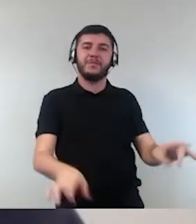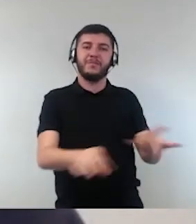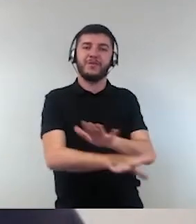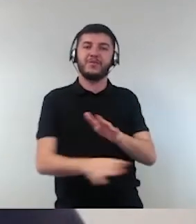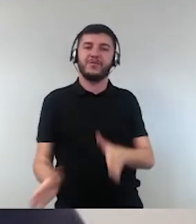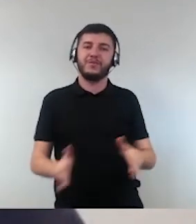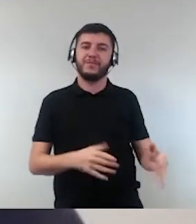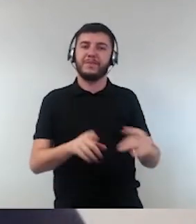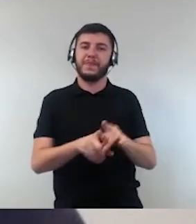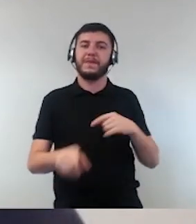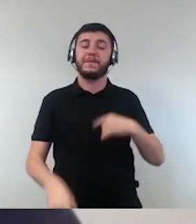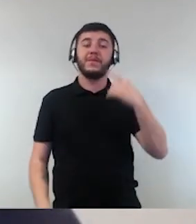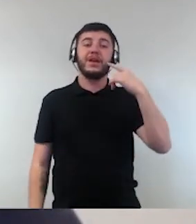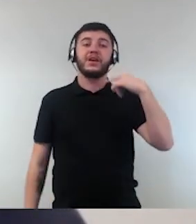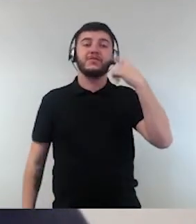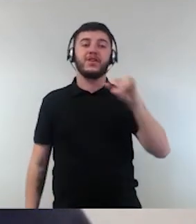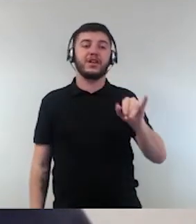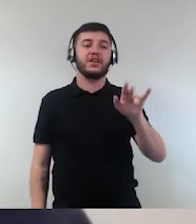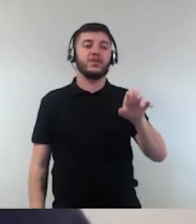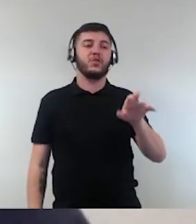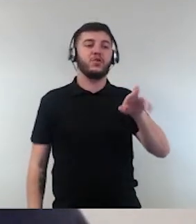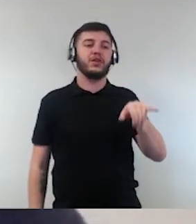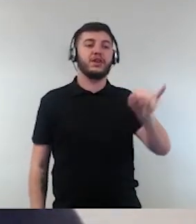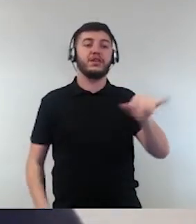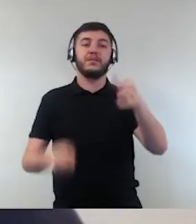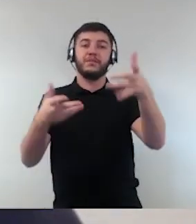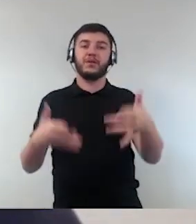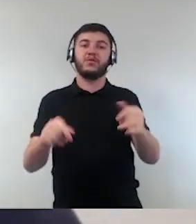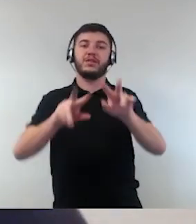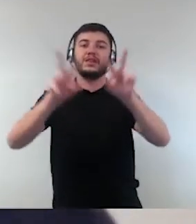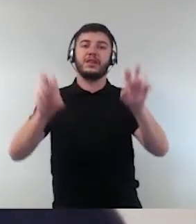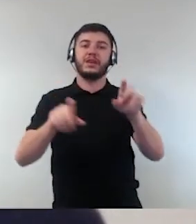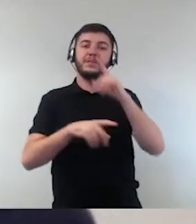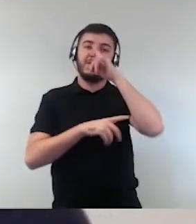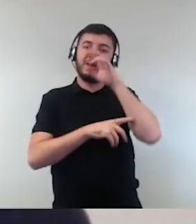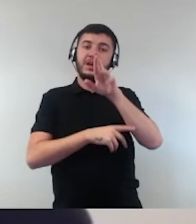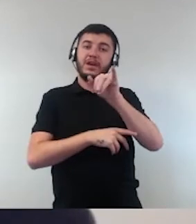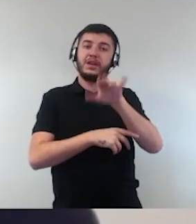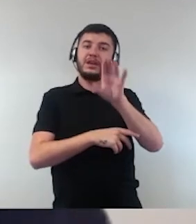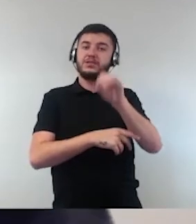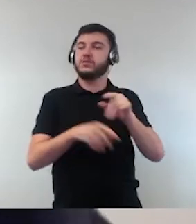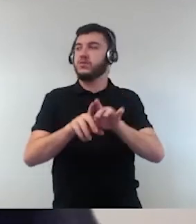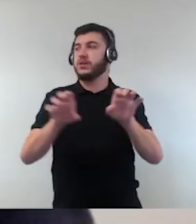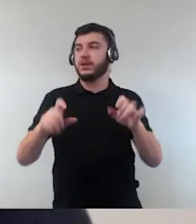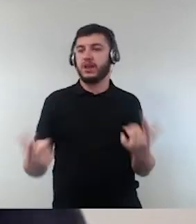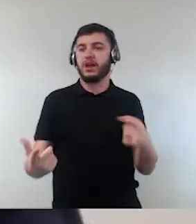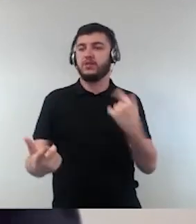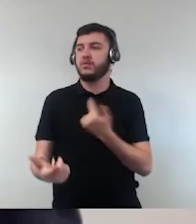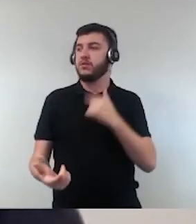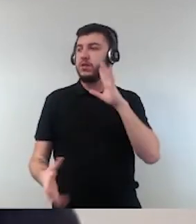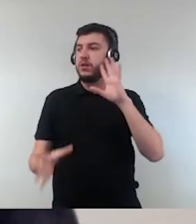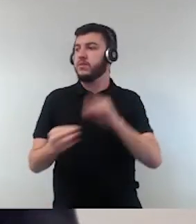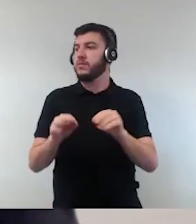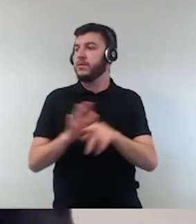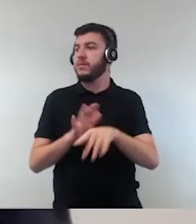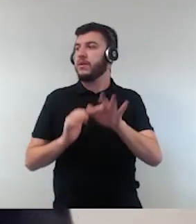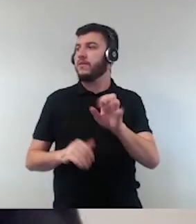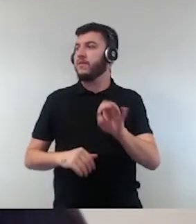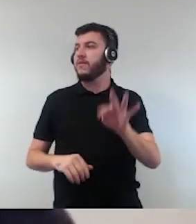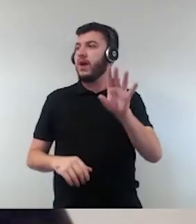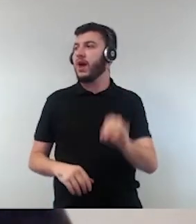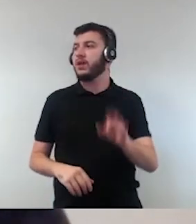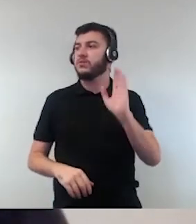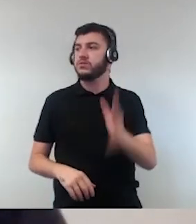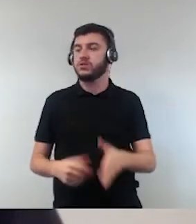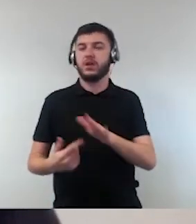Yuri colocou, de uma eventual caducidade da medida provisória, de fato, todos aqueles atos que foram sacramentados durante sua